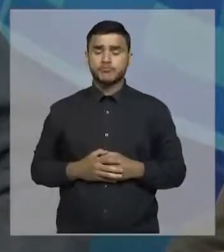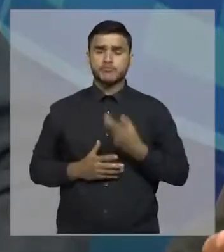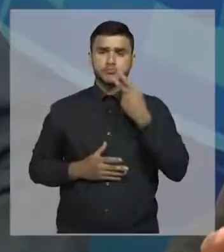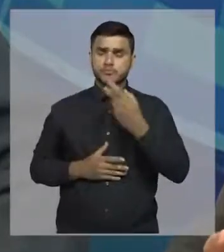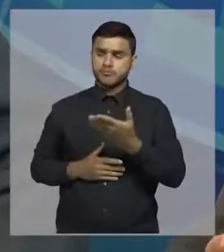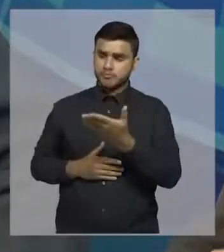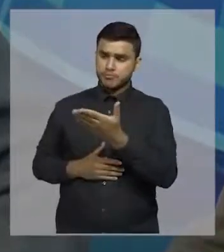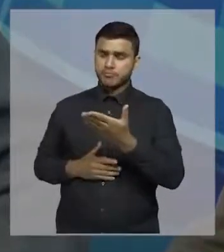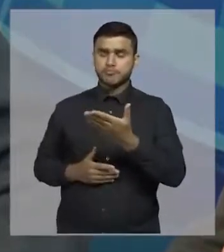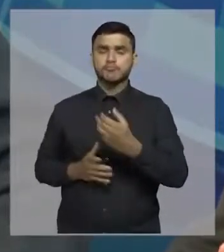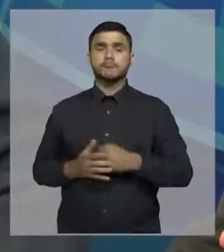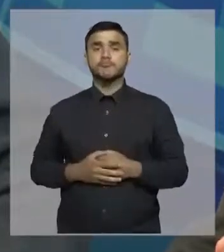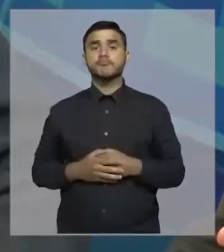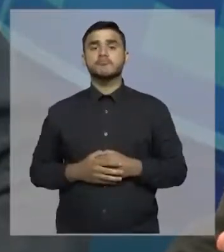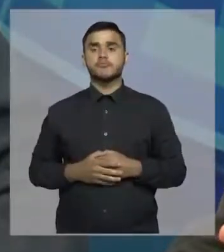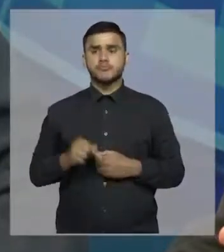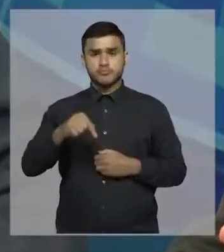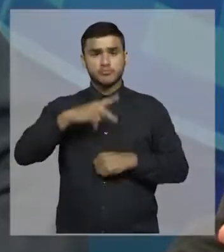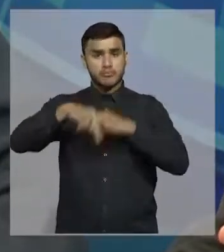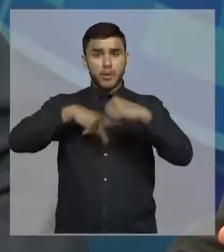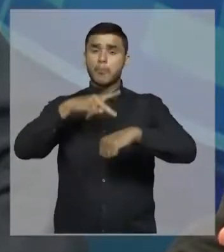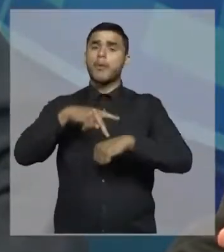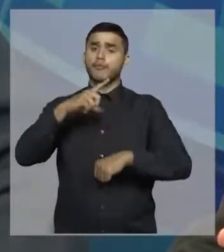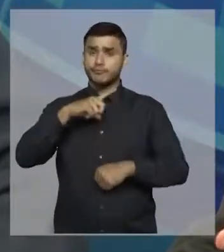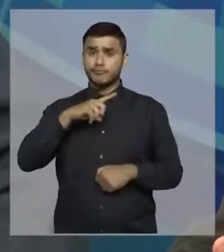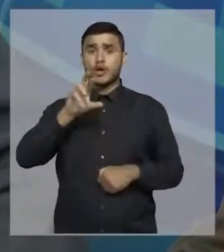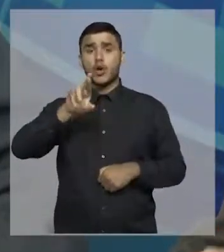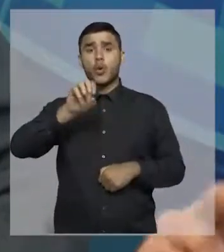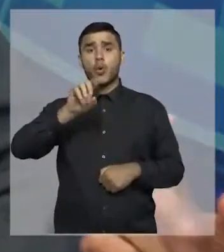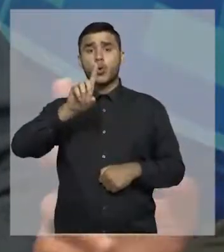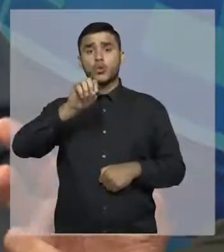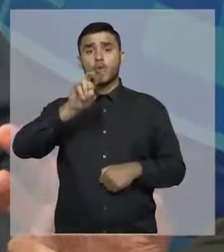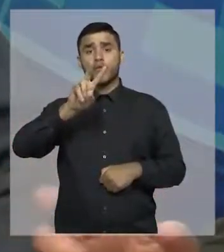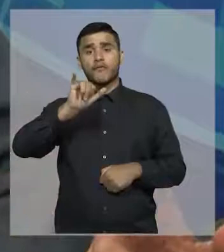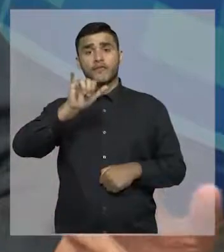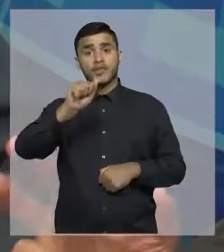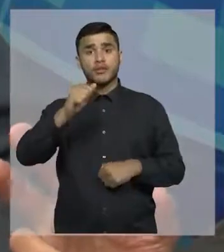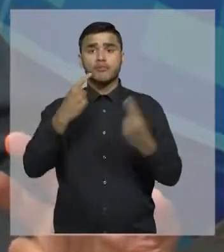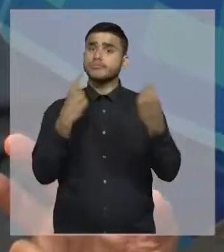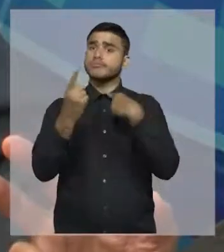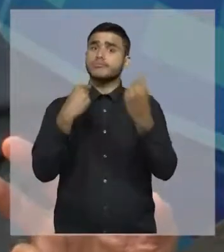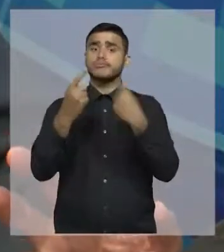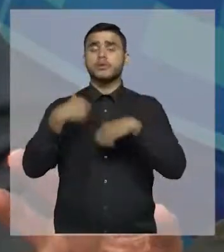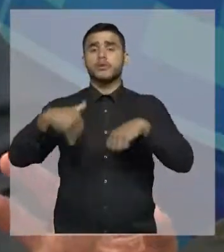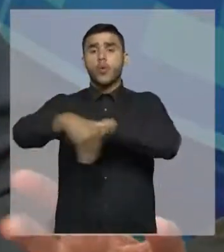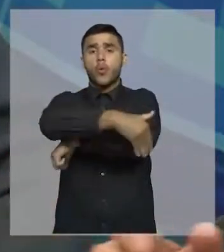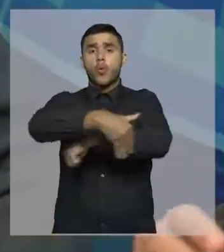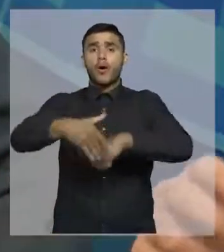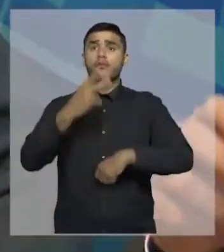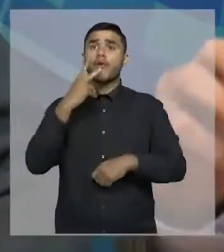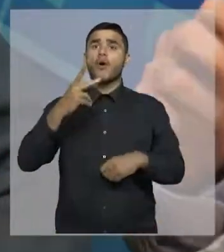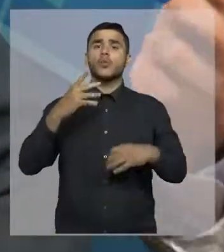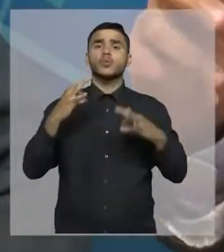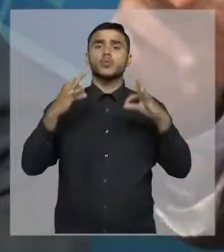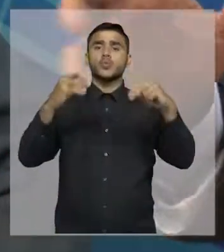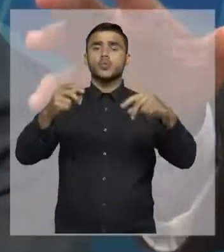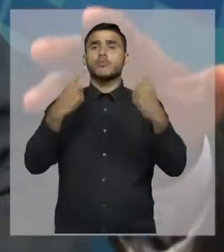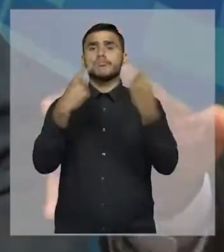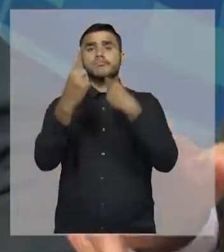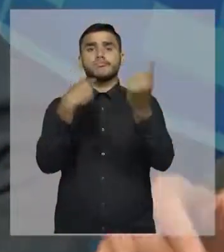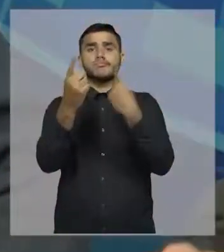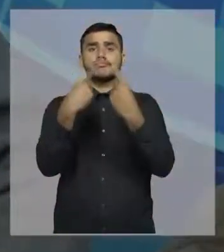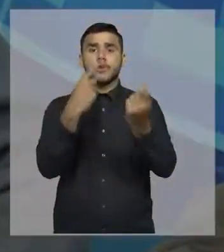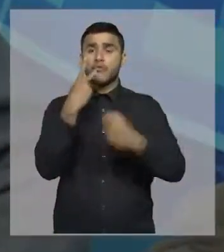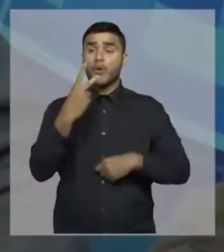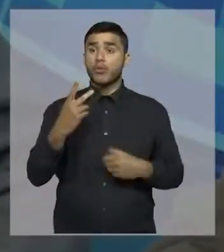rodoviário, sem governo, porque todo mundo está dando palpite e ninguém está resolvendo. O presidente da Câmara